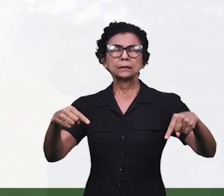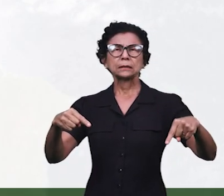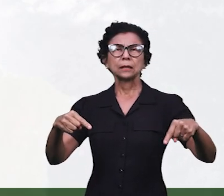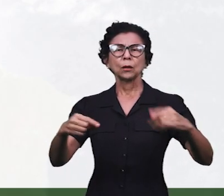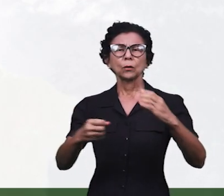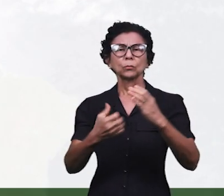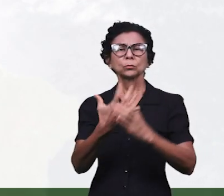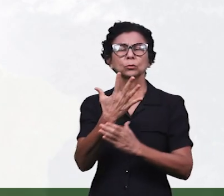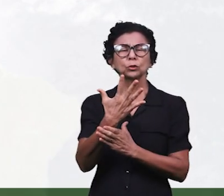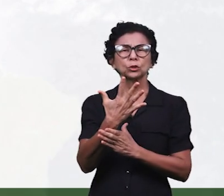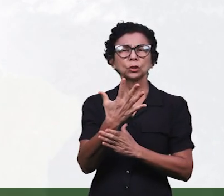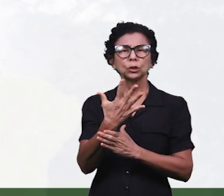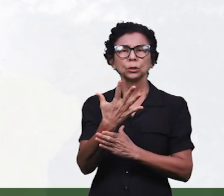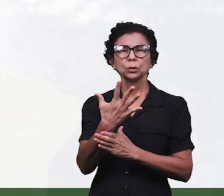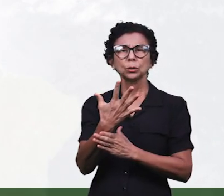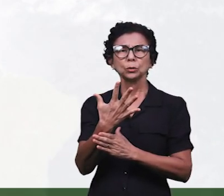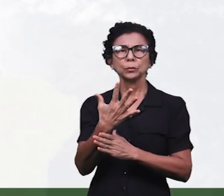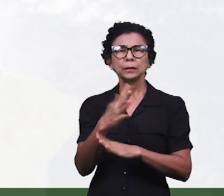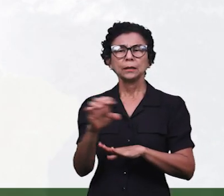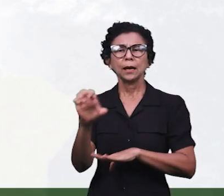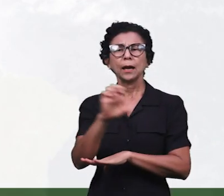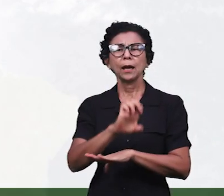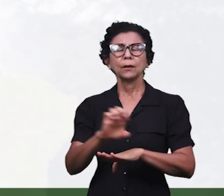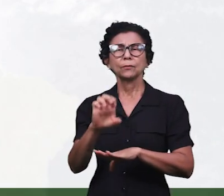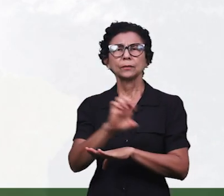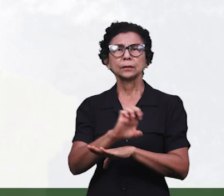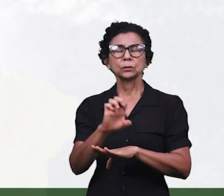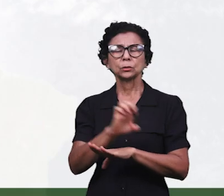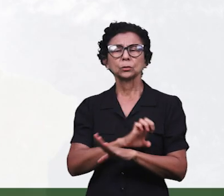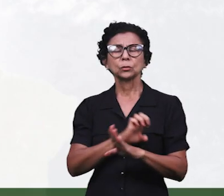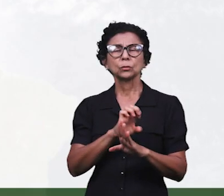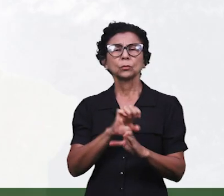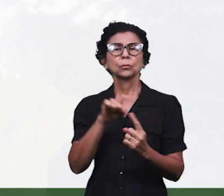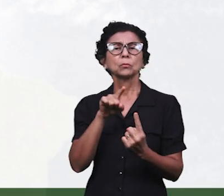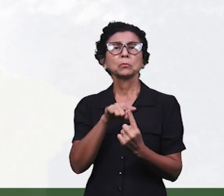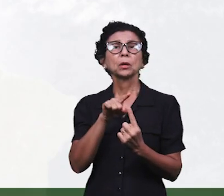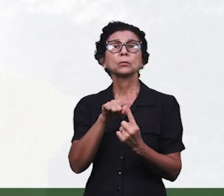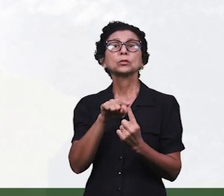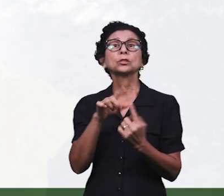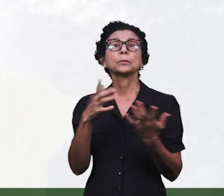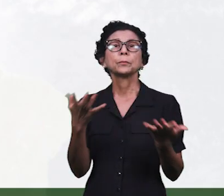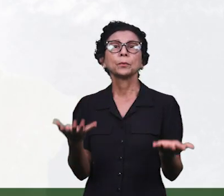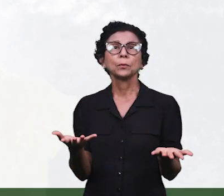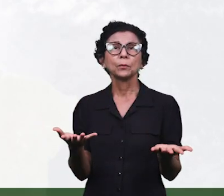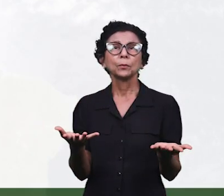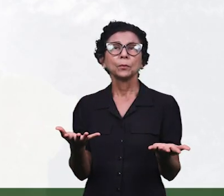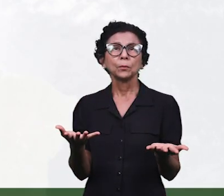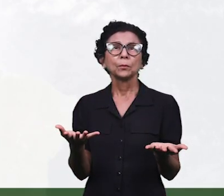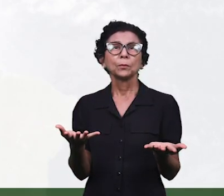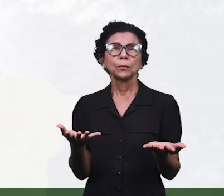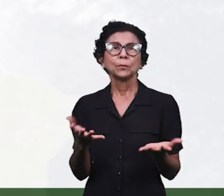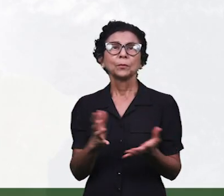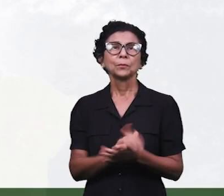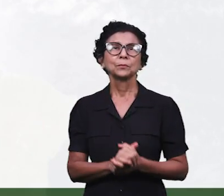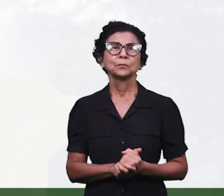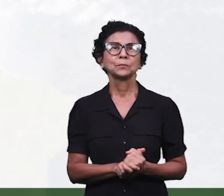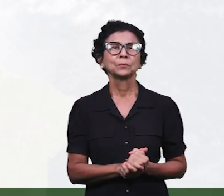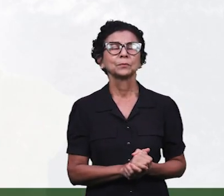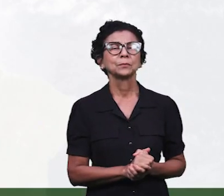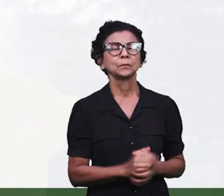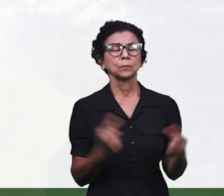em Éfeso. Qual o recurso, né? Agora a pergunta: qual o recurso usado